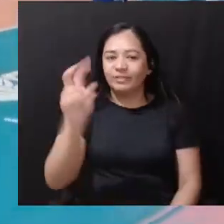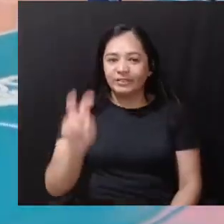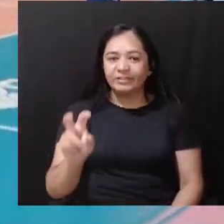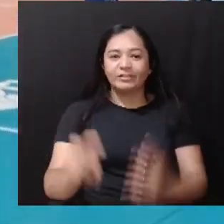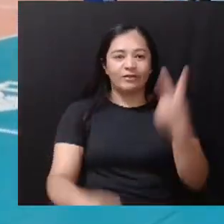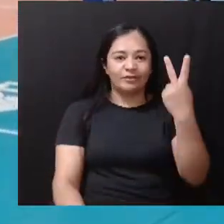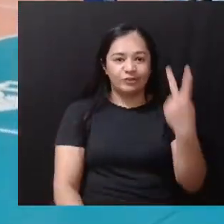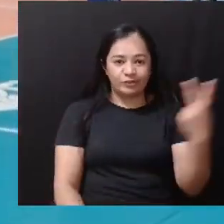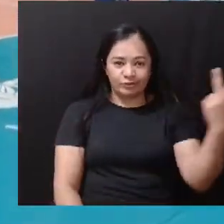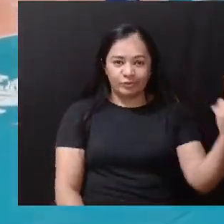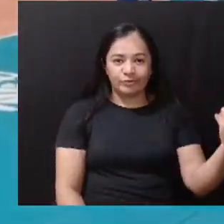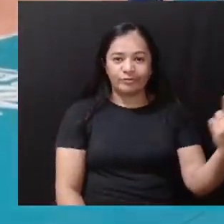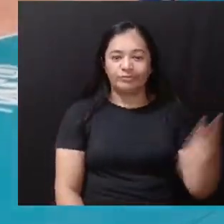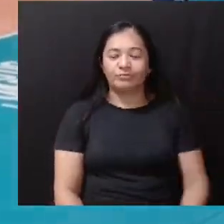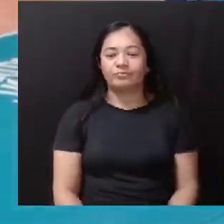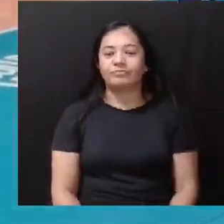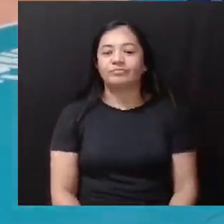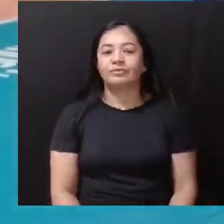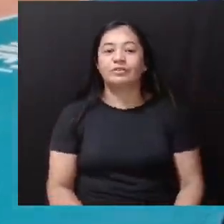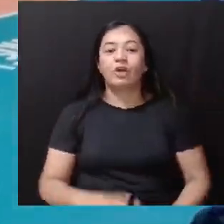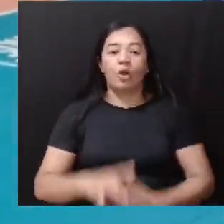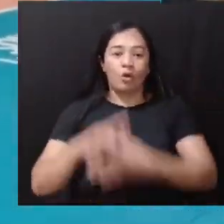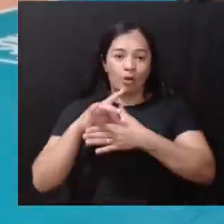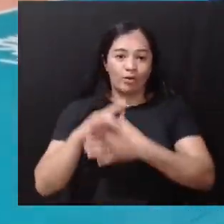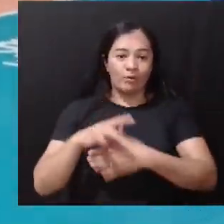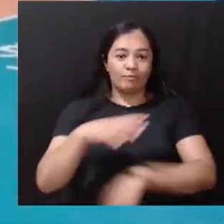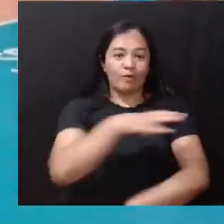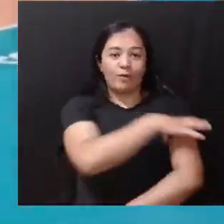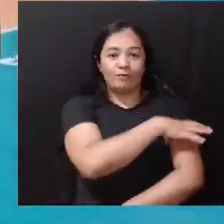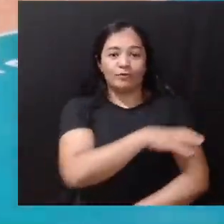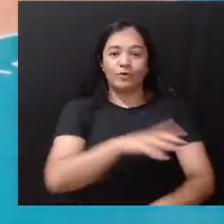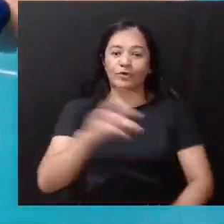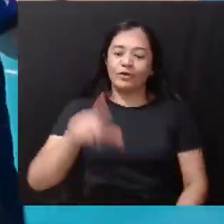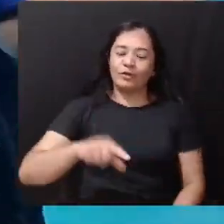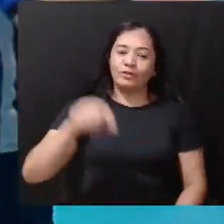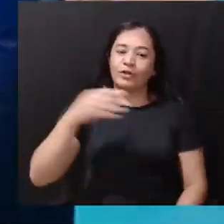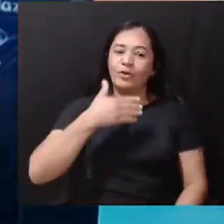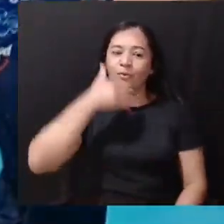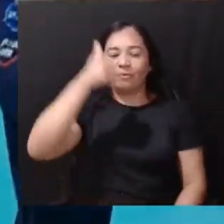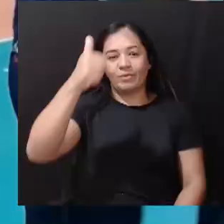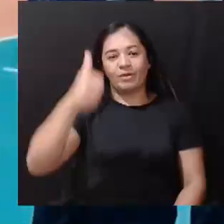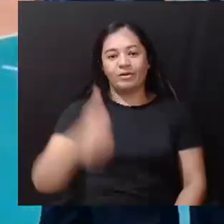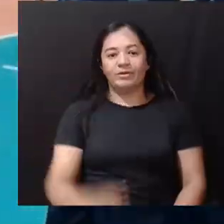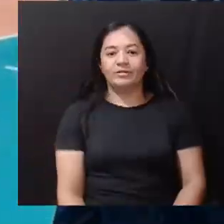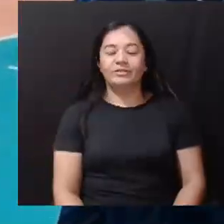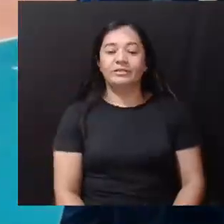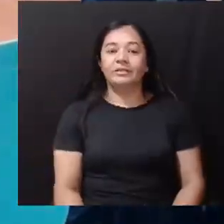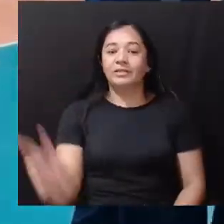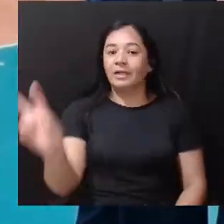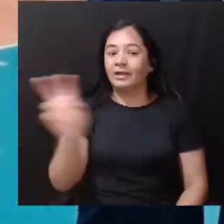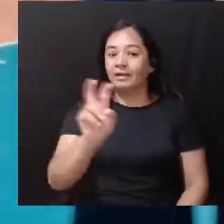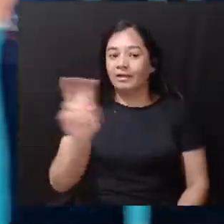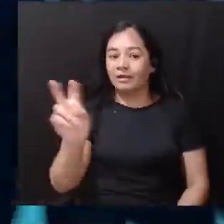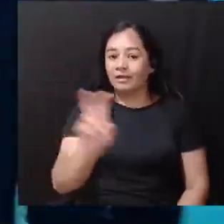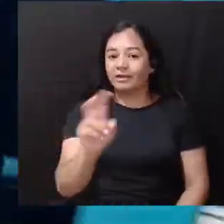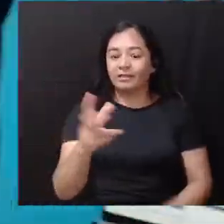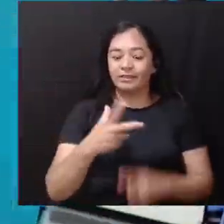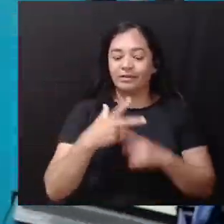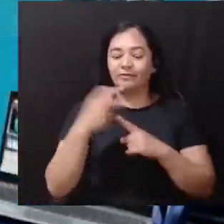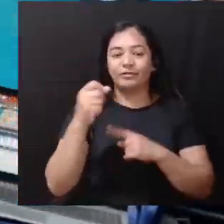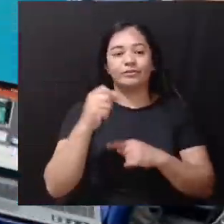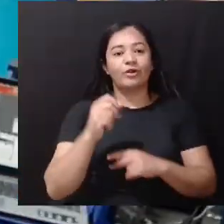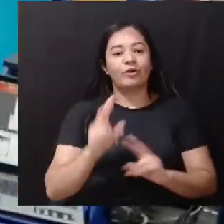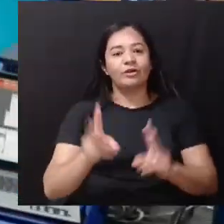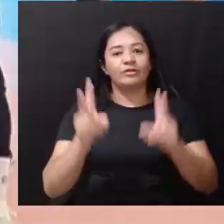25-22. O capitão Bruninho foi eleito o melhor em quadra. Foi a 5ª vitória consecutiva da equipe